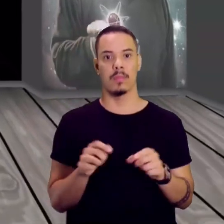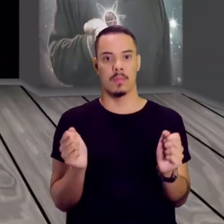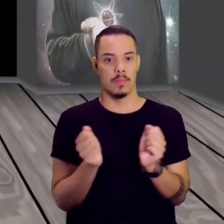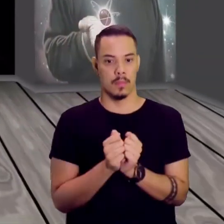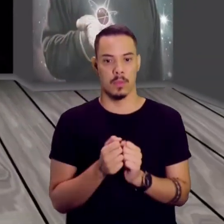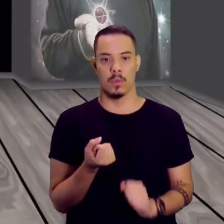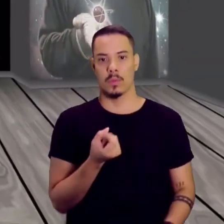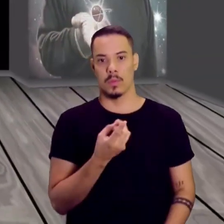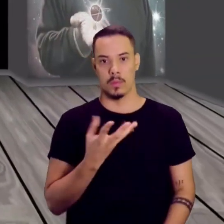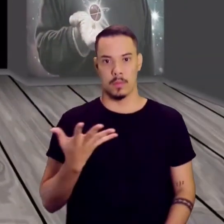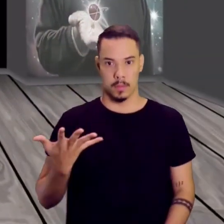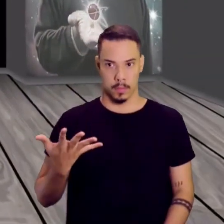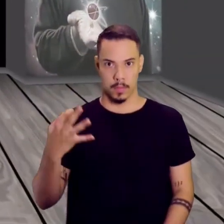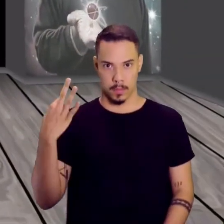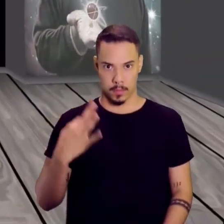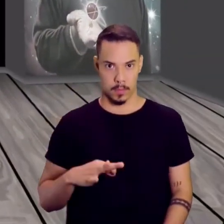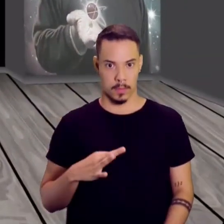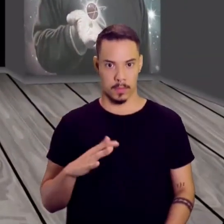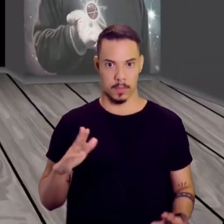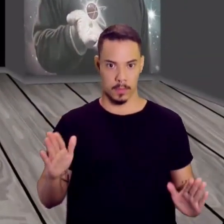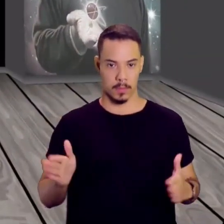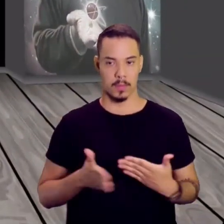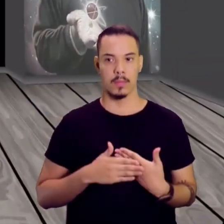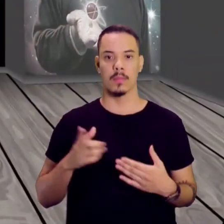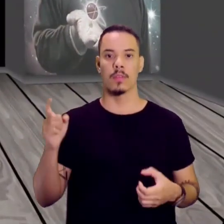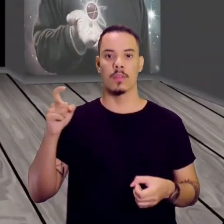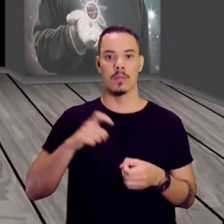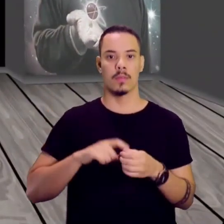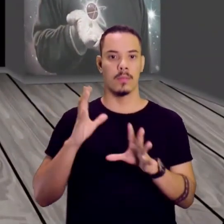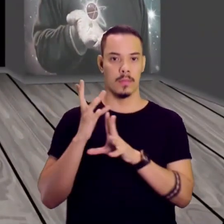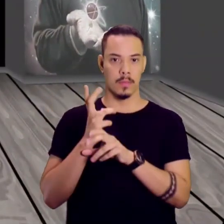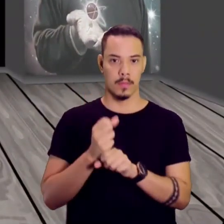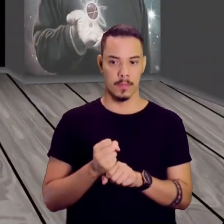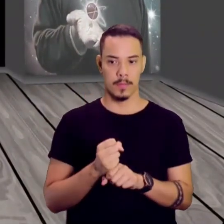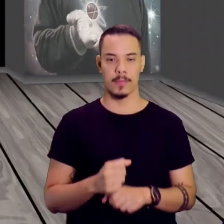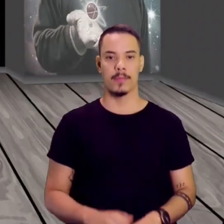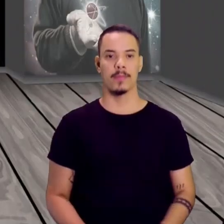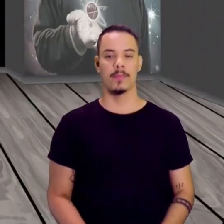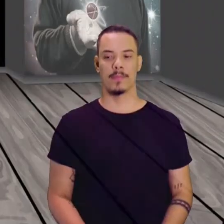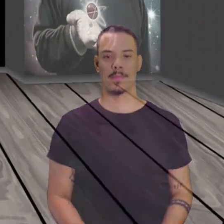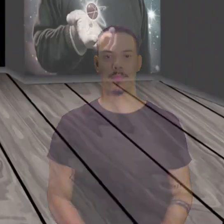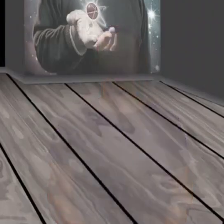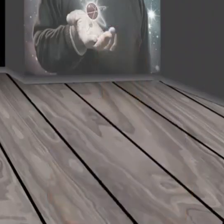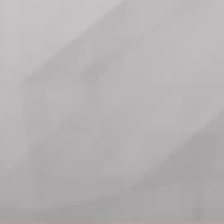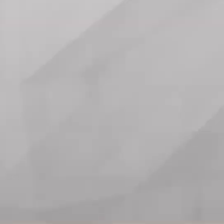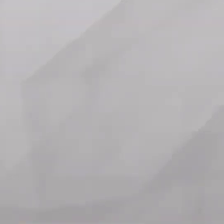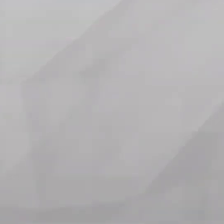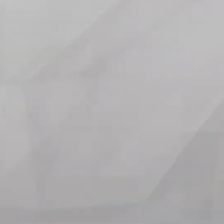quantidade de matéria. Exatamente. Fechado, pessoal? Daqui a pouco Resumex, tá?